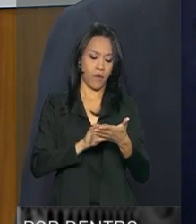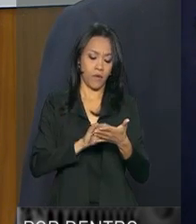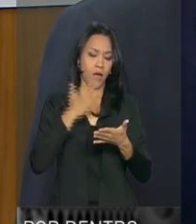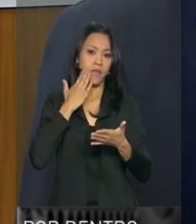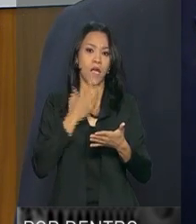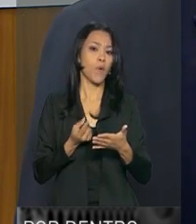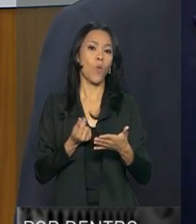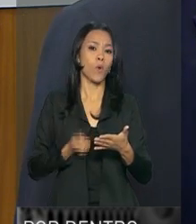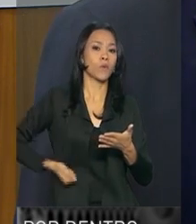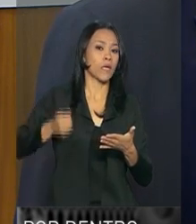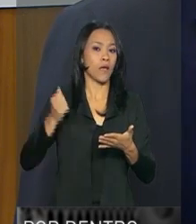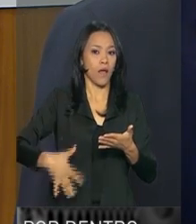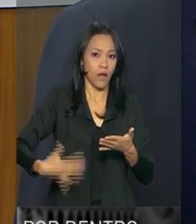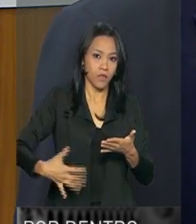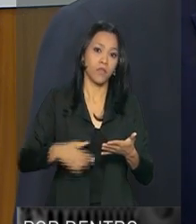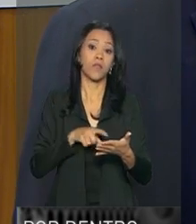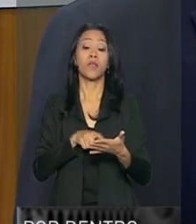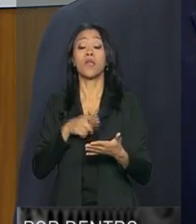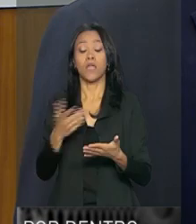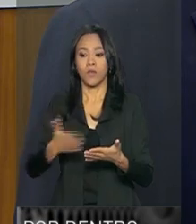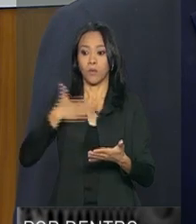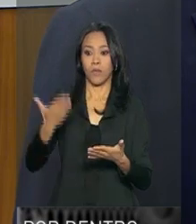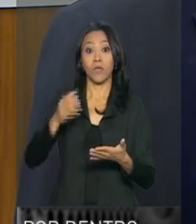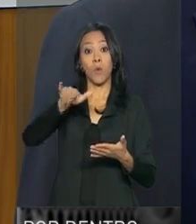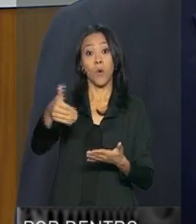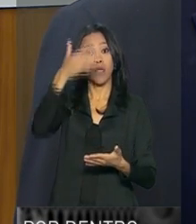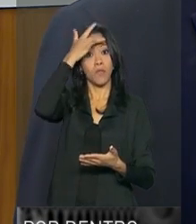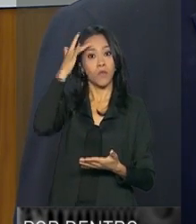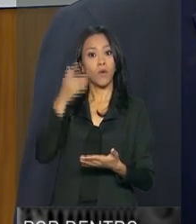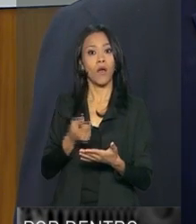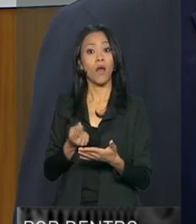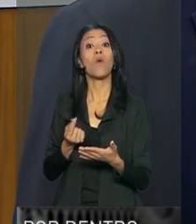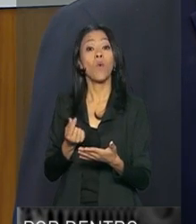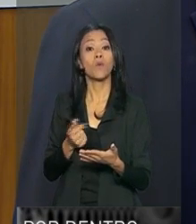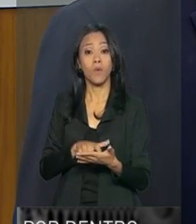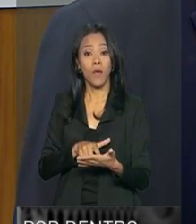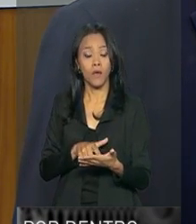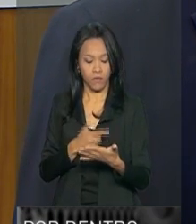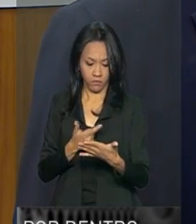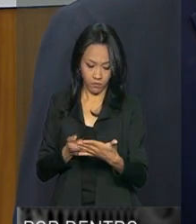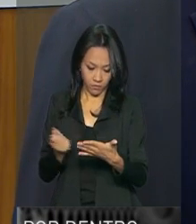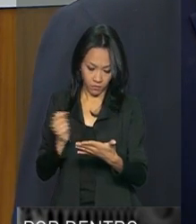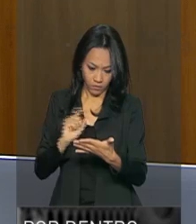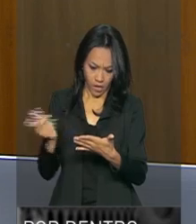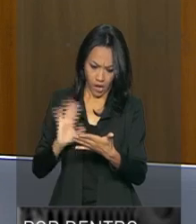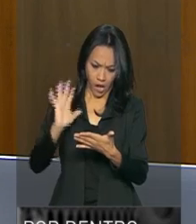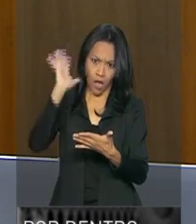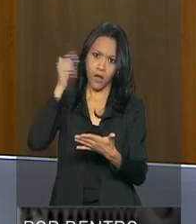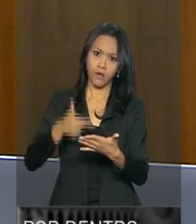ea grande surpresa que nós tivemos foi que quando as pessoas começaram a ver quanto é que custava começaram a falar que estava caro